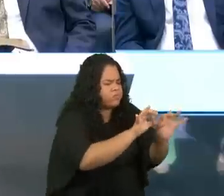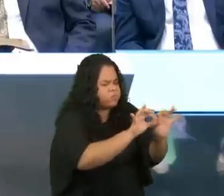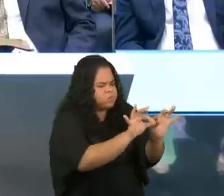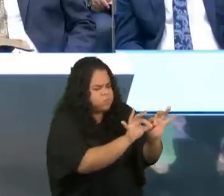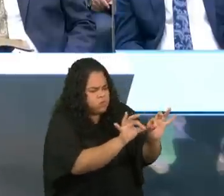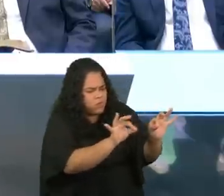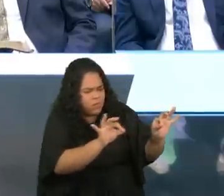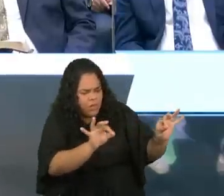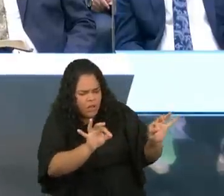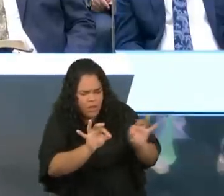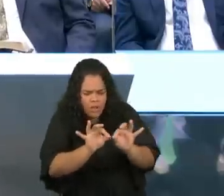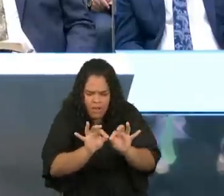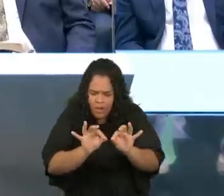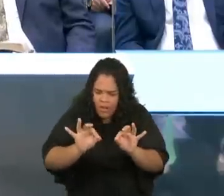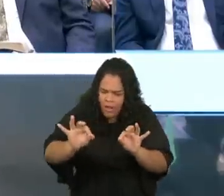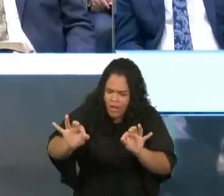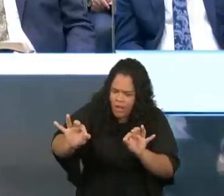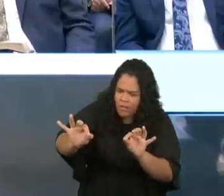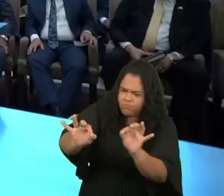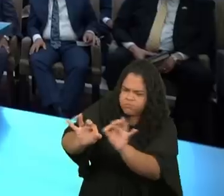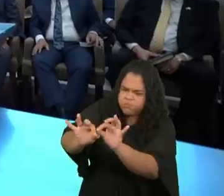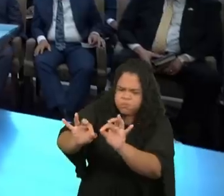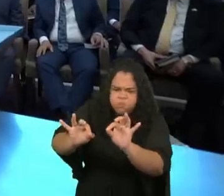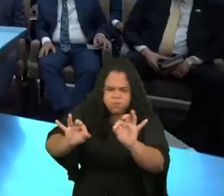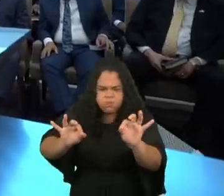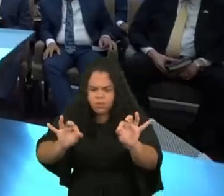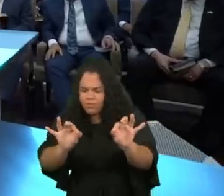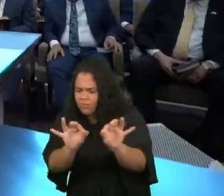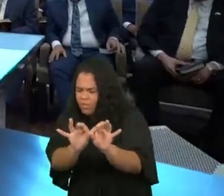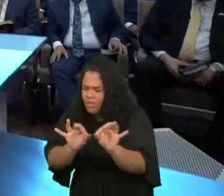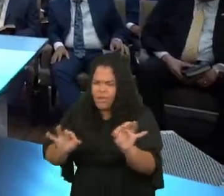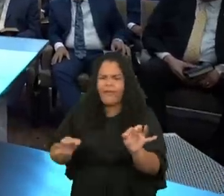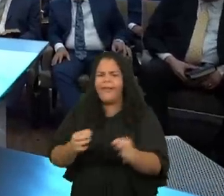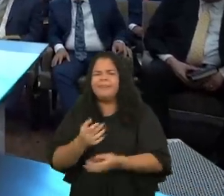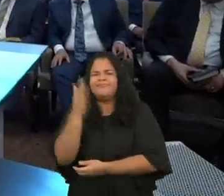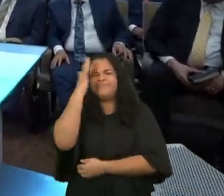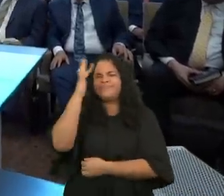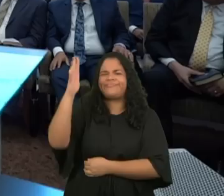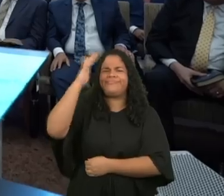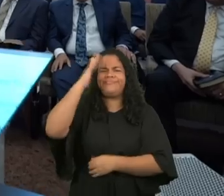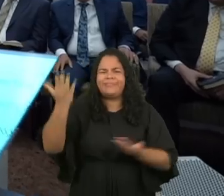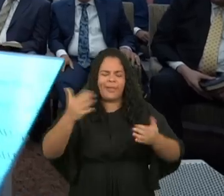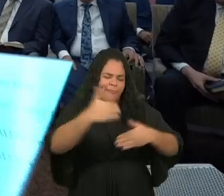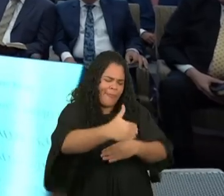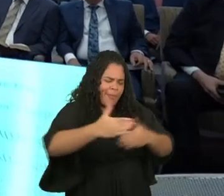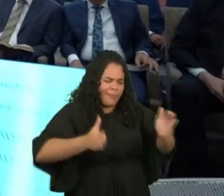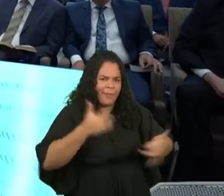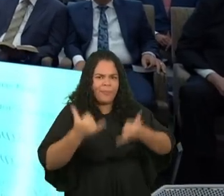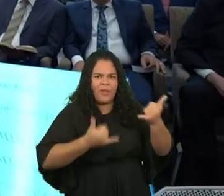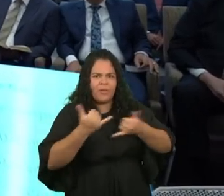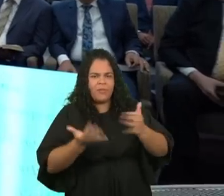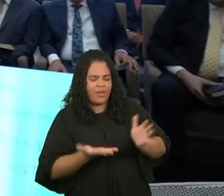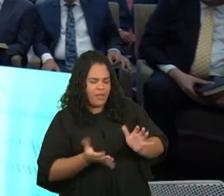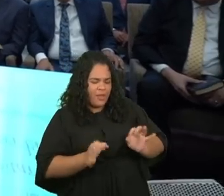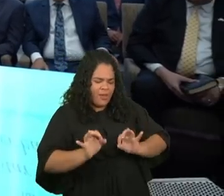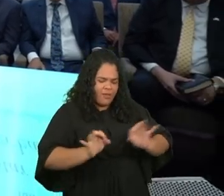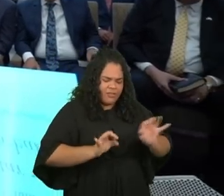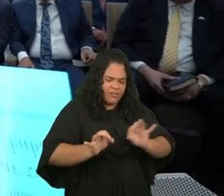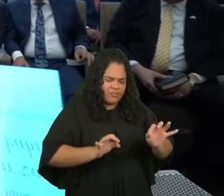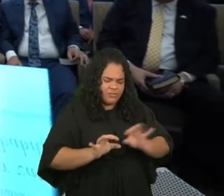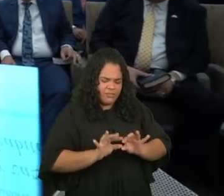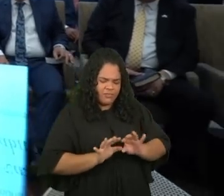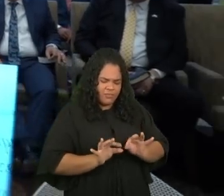brinquedo e sai arrumando tudo dentro dela assim: esse vem para cá, esse vai para lá, deixa eu ver se a distância tá